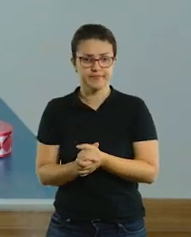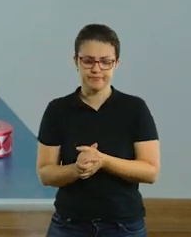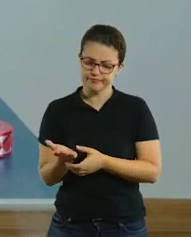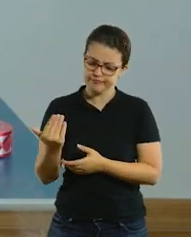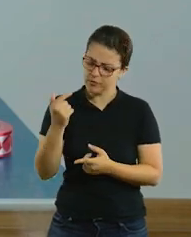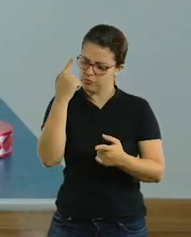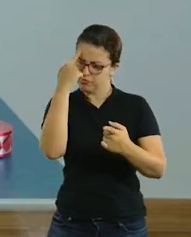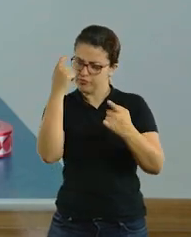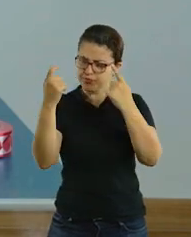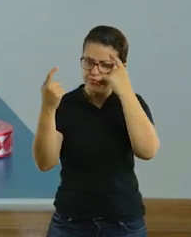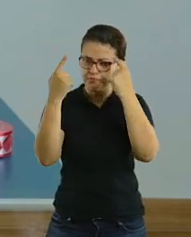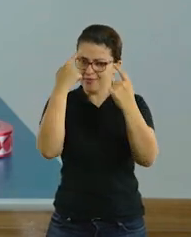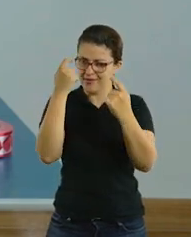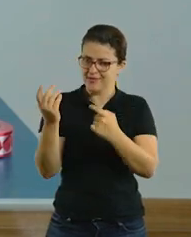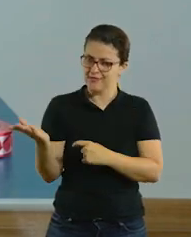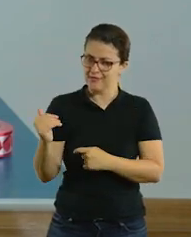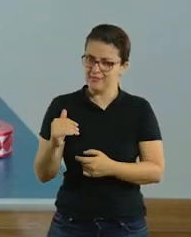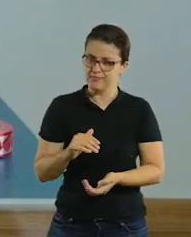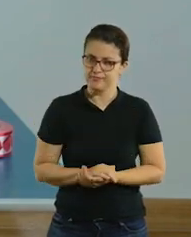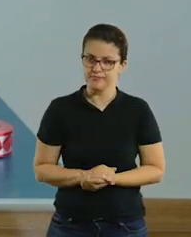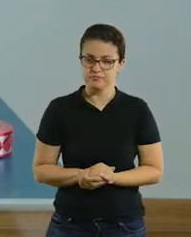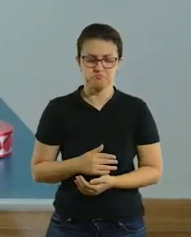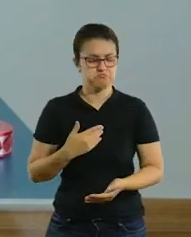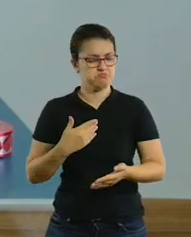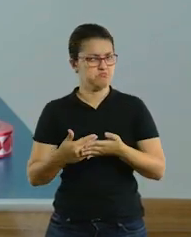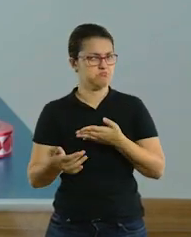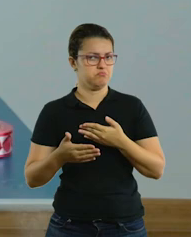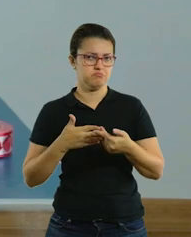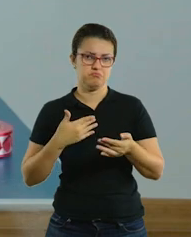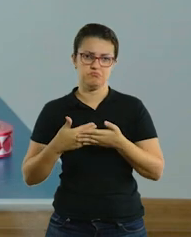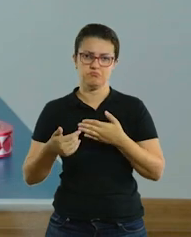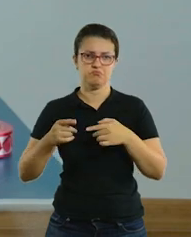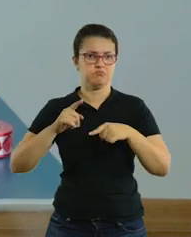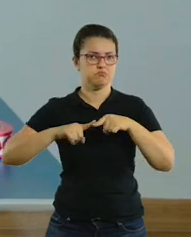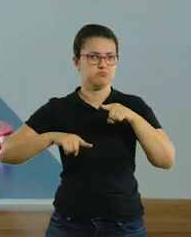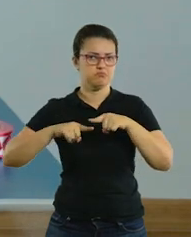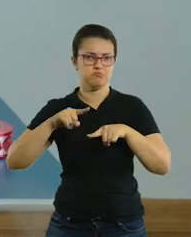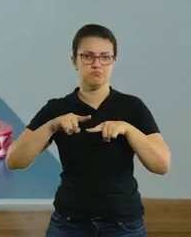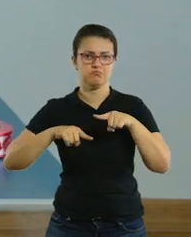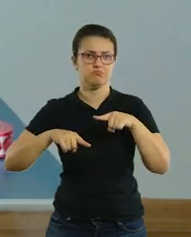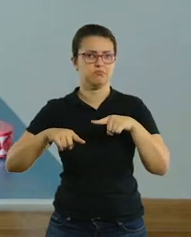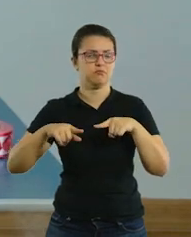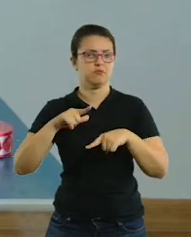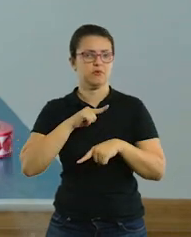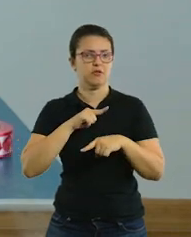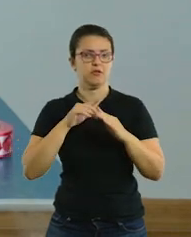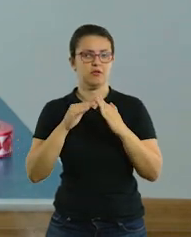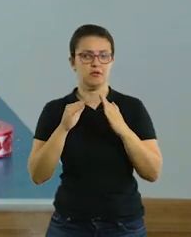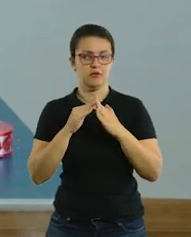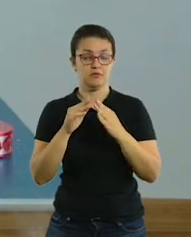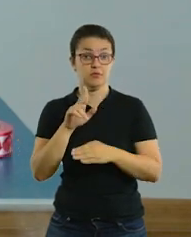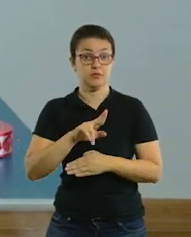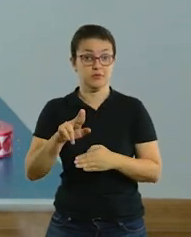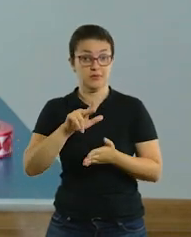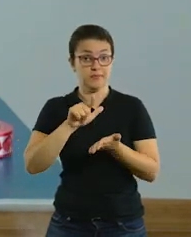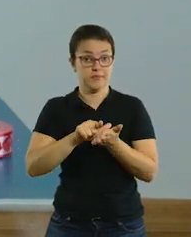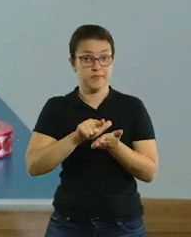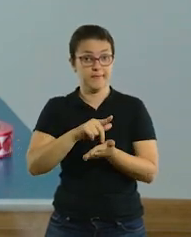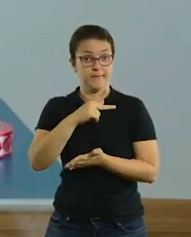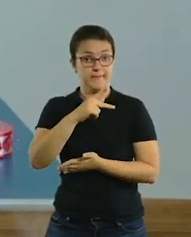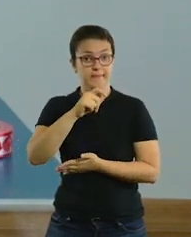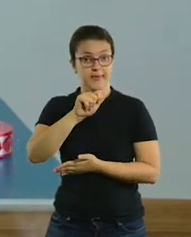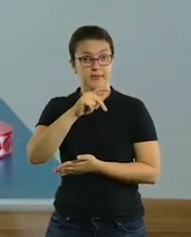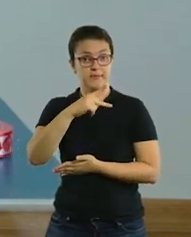criança, vamos usar a criatividade? Então vocês vão pegar qualquer material que tiver em casa. Eu usei o